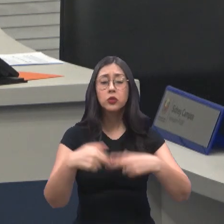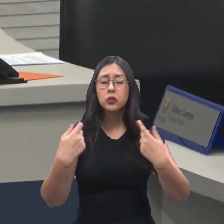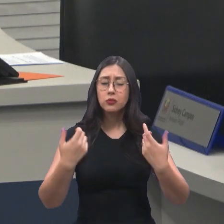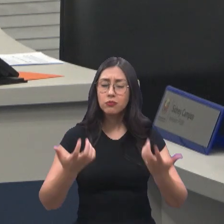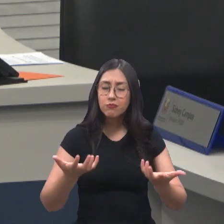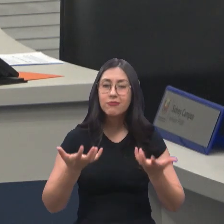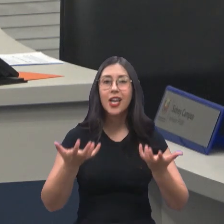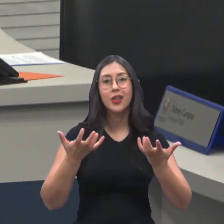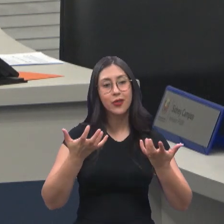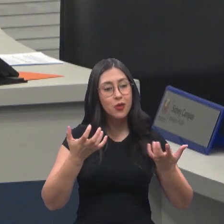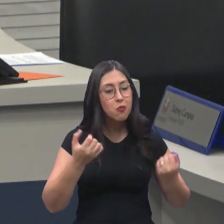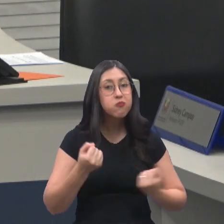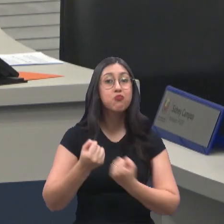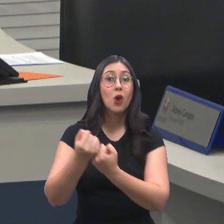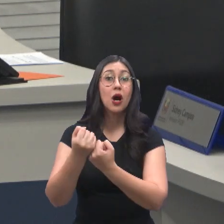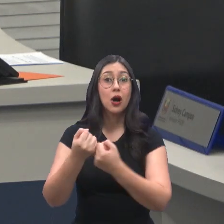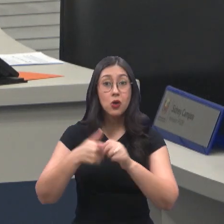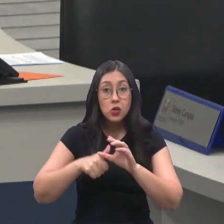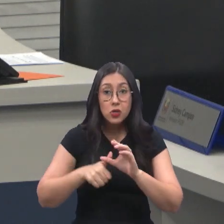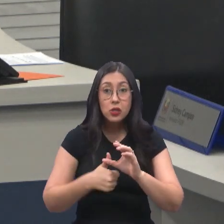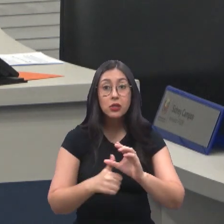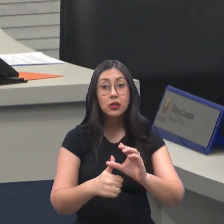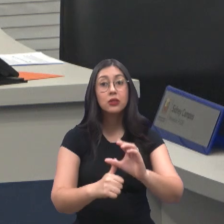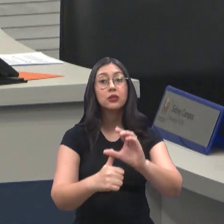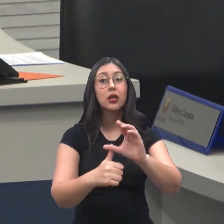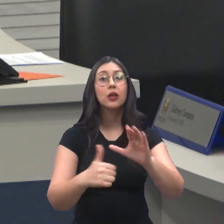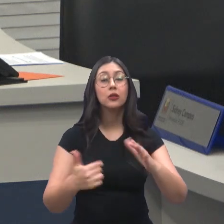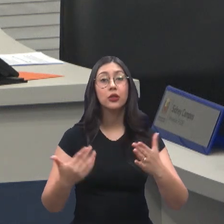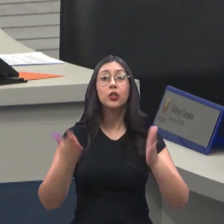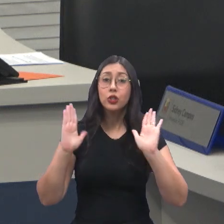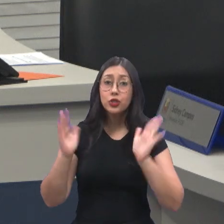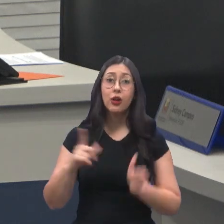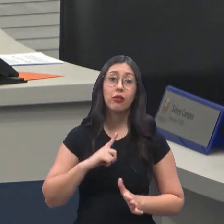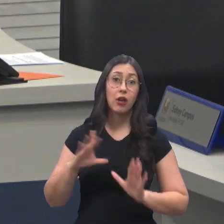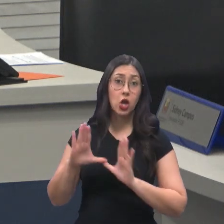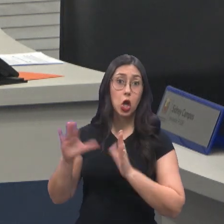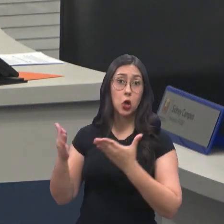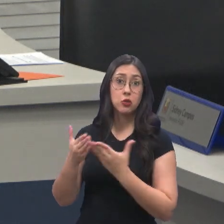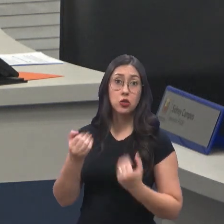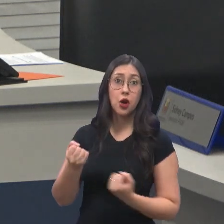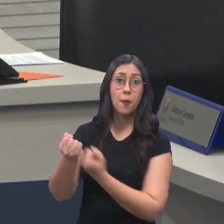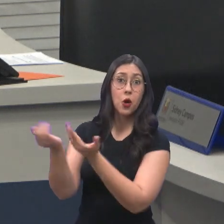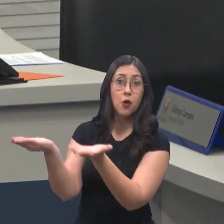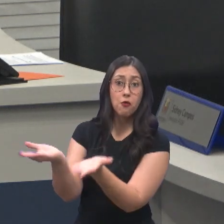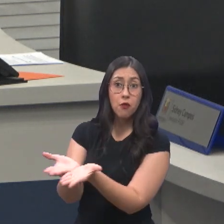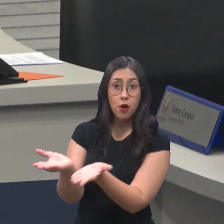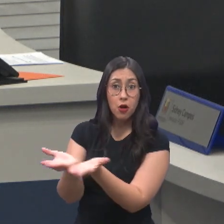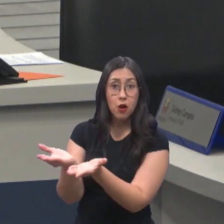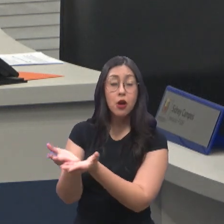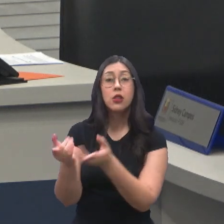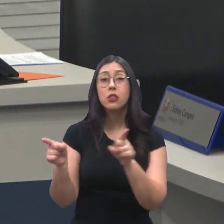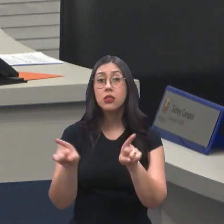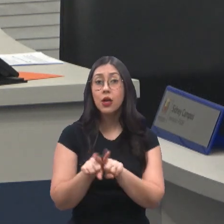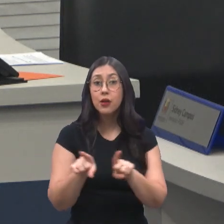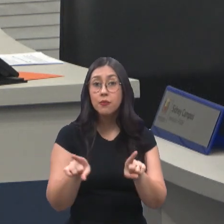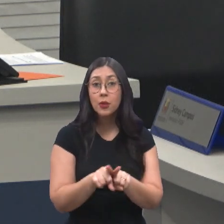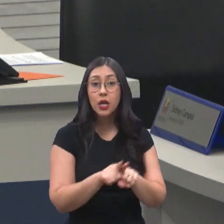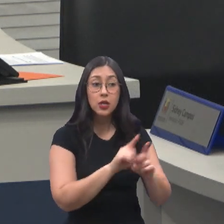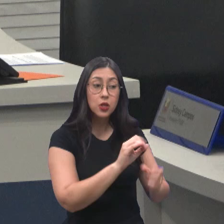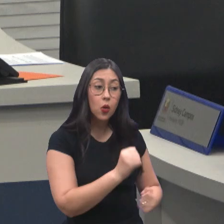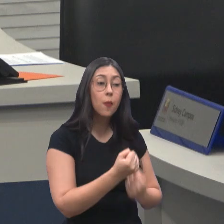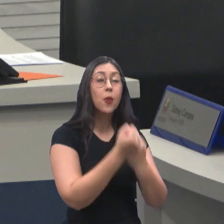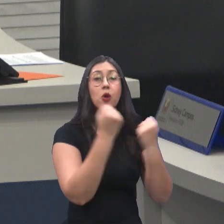questão cristã de São José dos Campos, como tem a Frente Parlamentar Evangélica, como tem a Frente Parlamentar de Apoio à Defesa